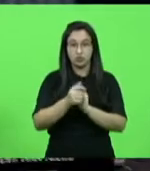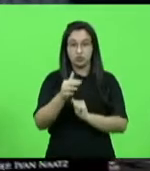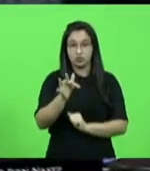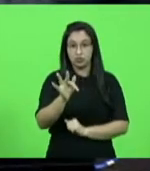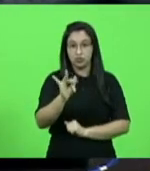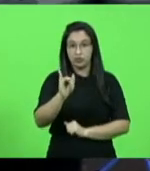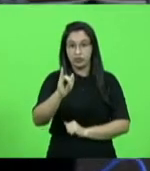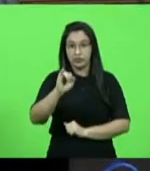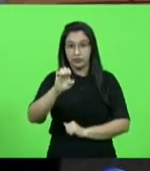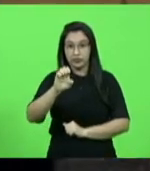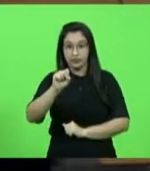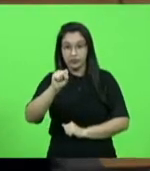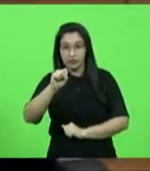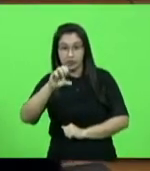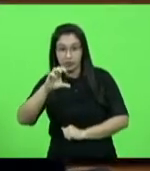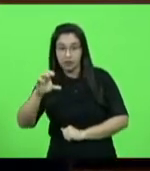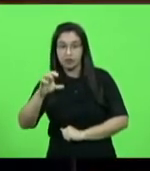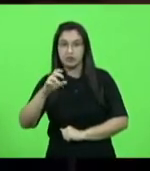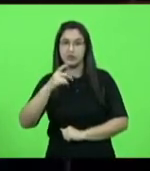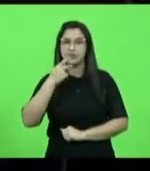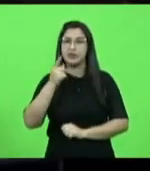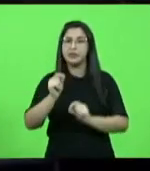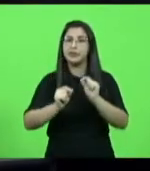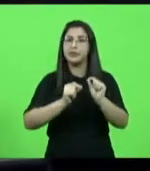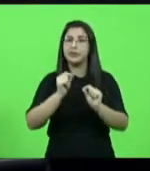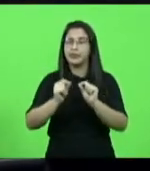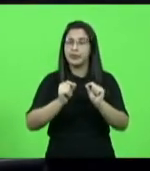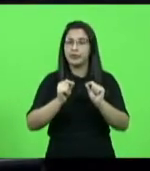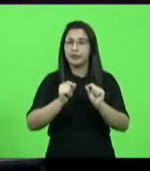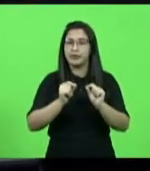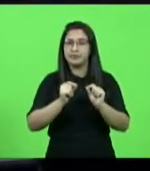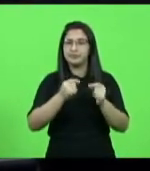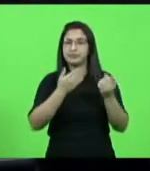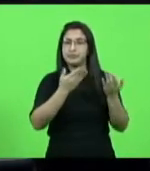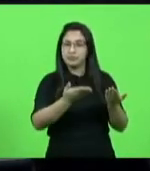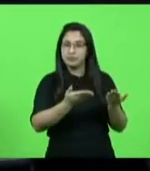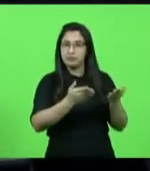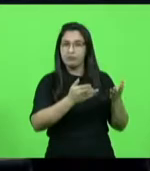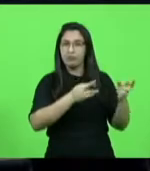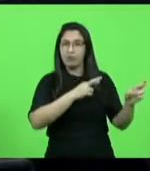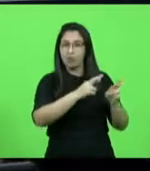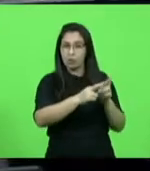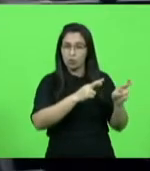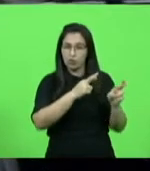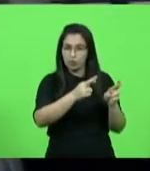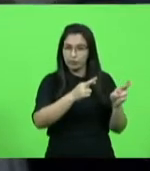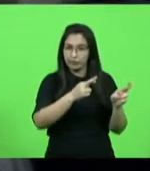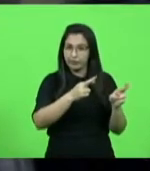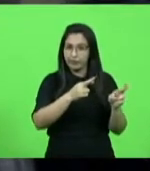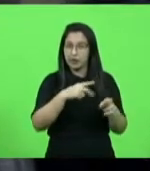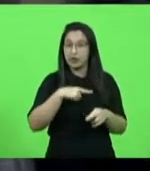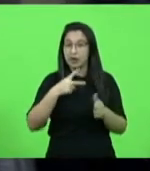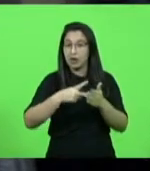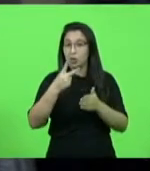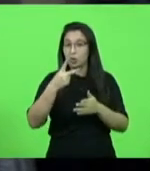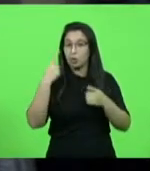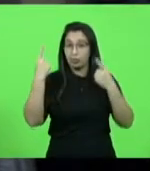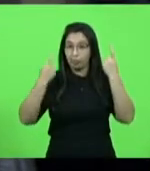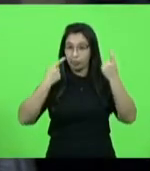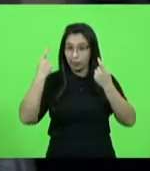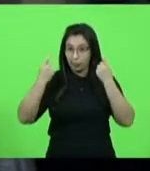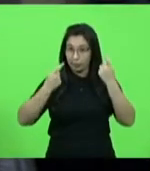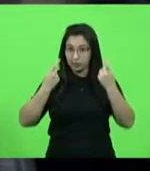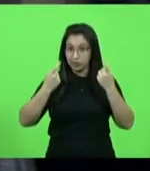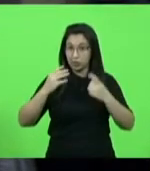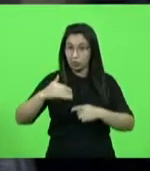em Joinville, e nós estávamos falando sobre a nossa malha viária no estado de Santa Catarina, e tem duas preocupações muito grandes, que